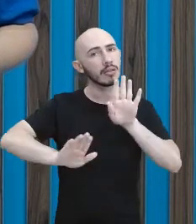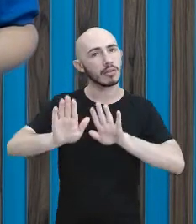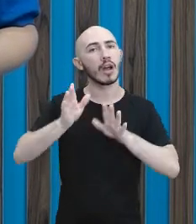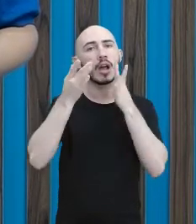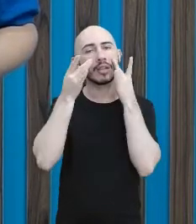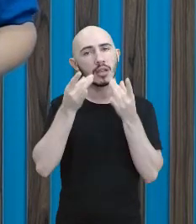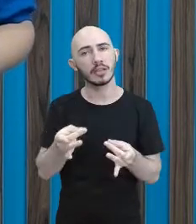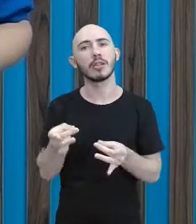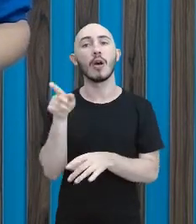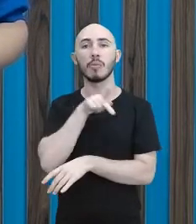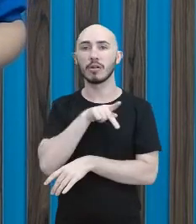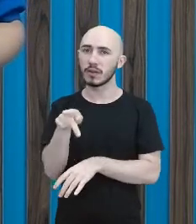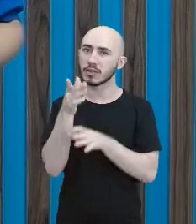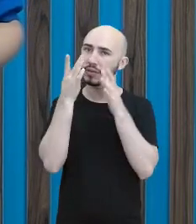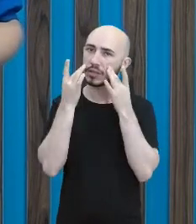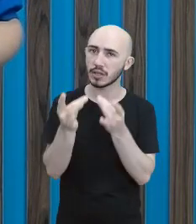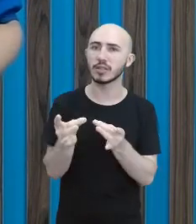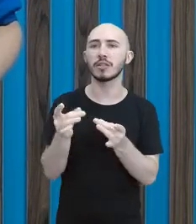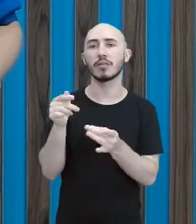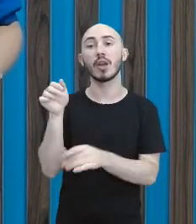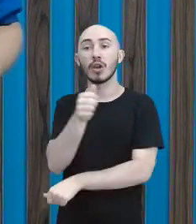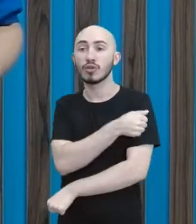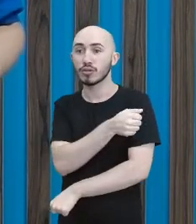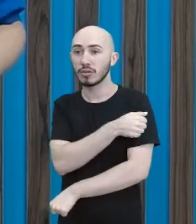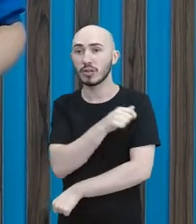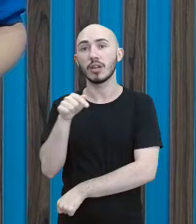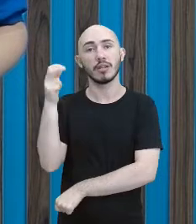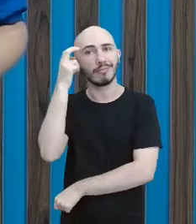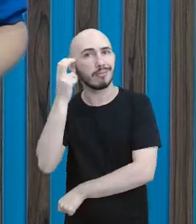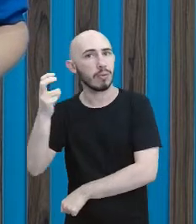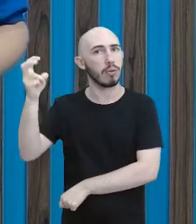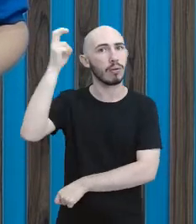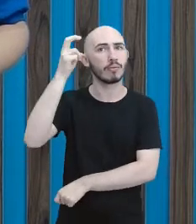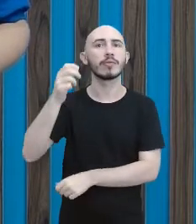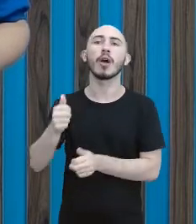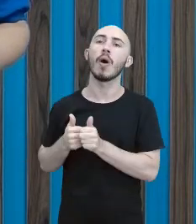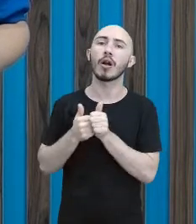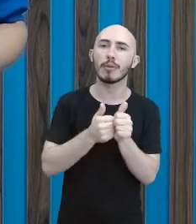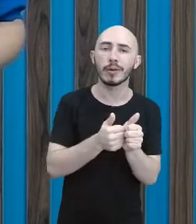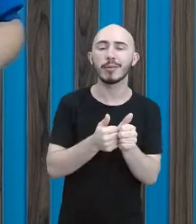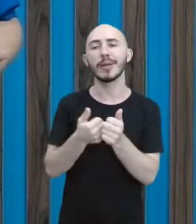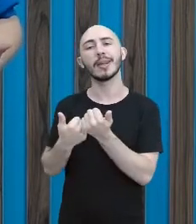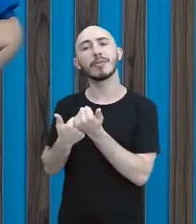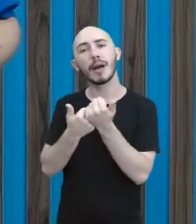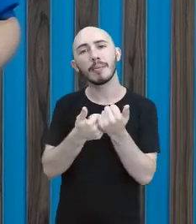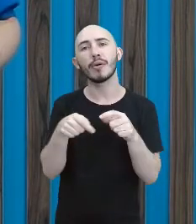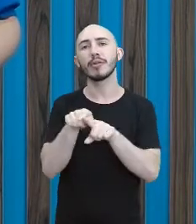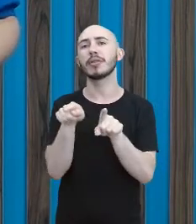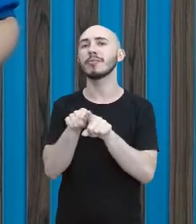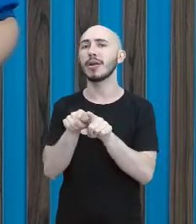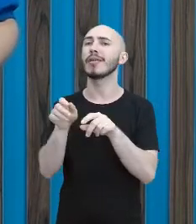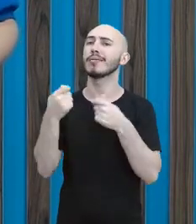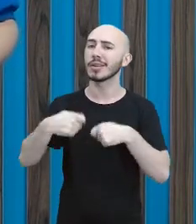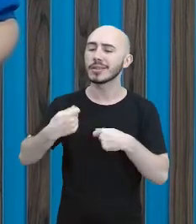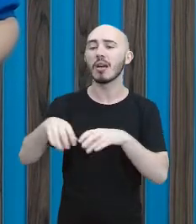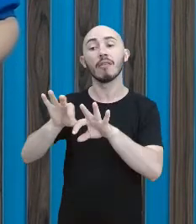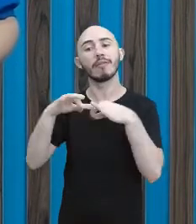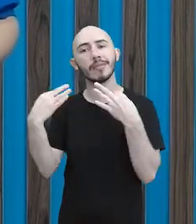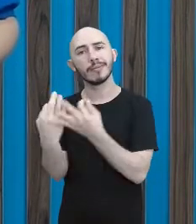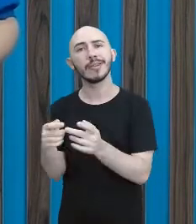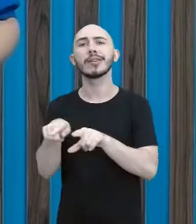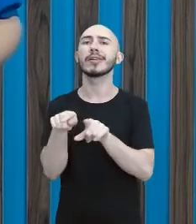O estudante com altas habilidades também precisa desse acompanhamento, não é? A família desse estudante também precisa